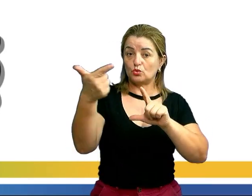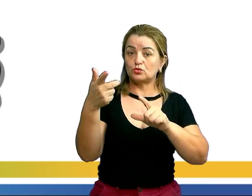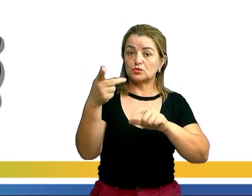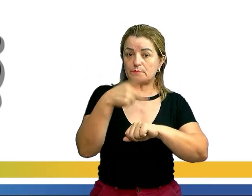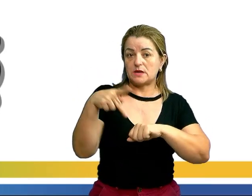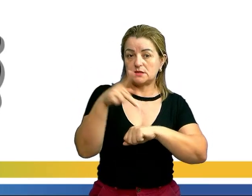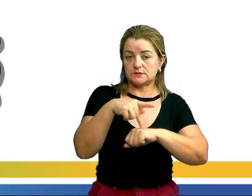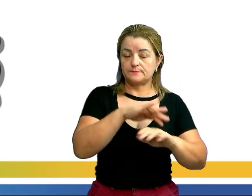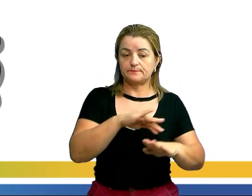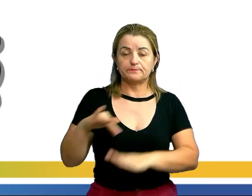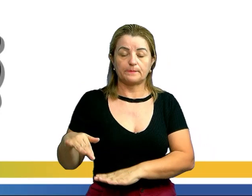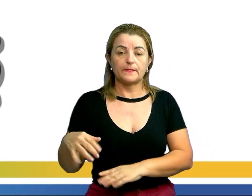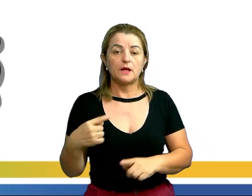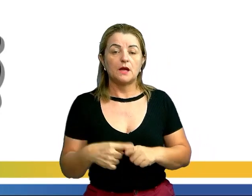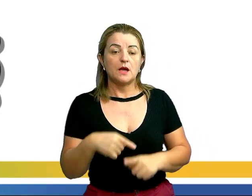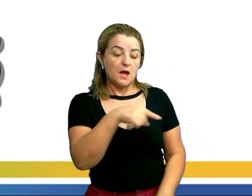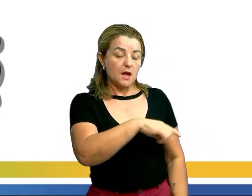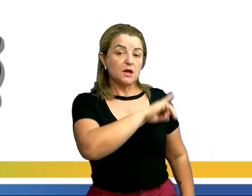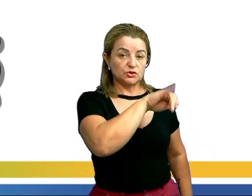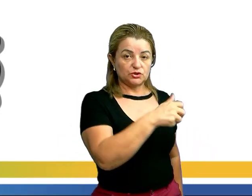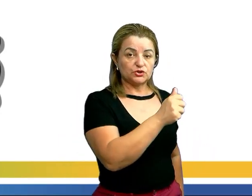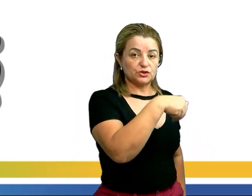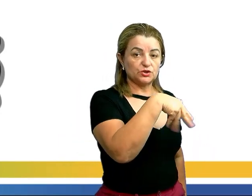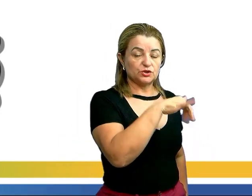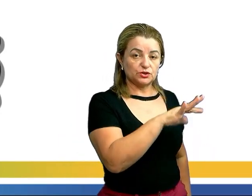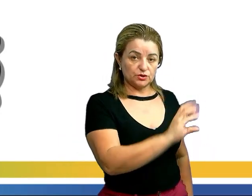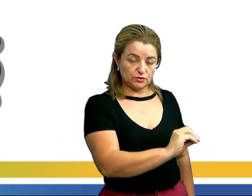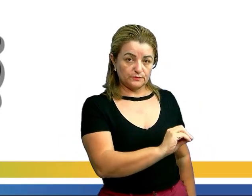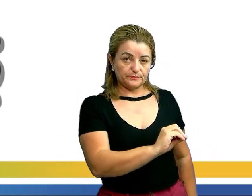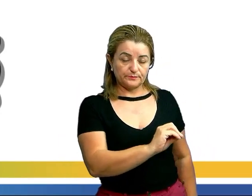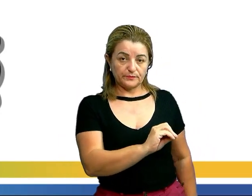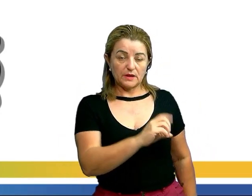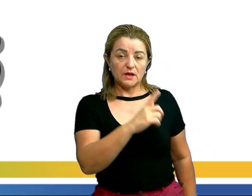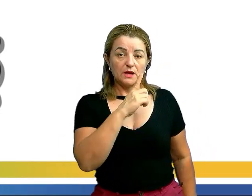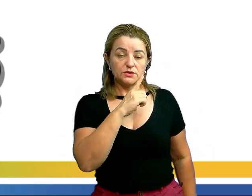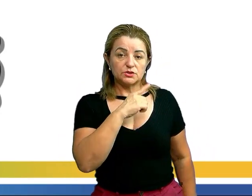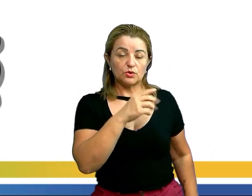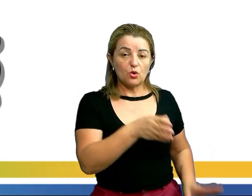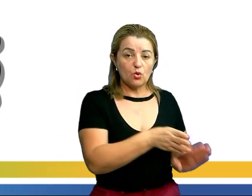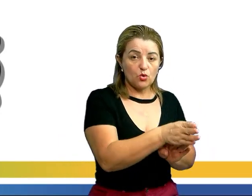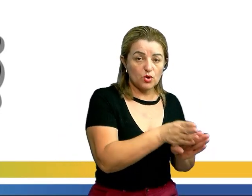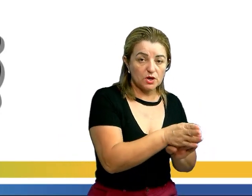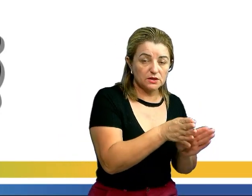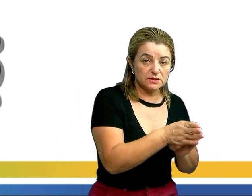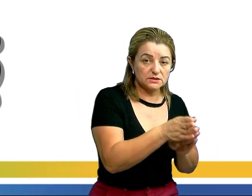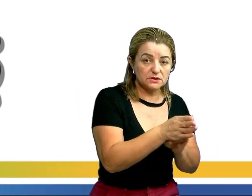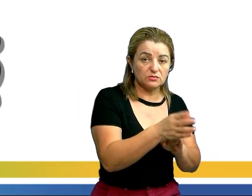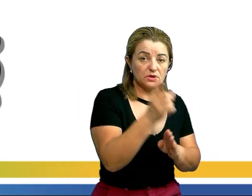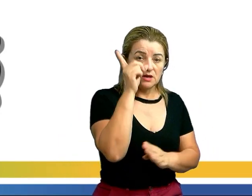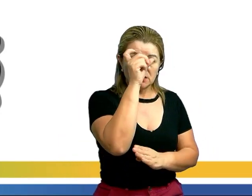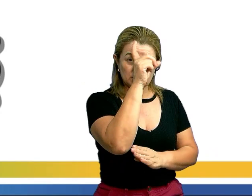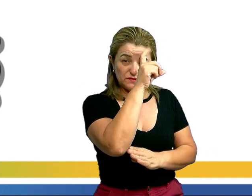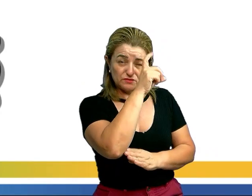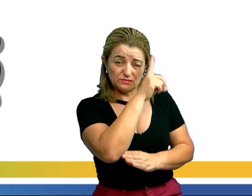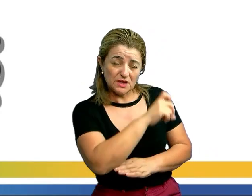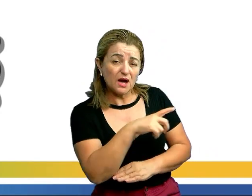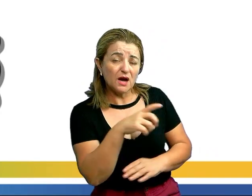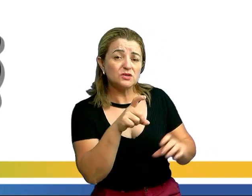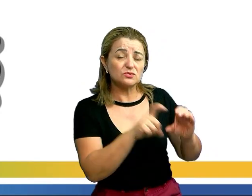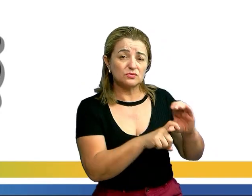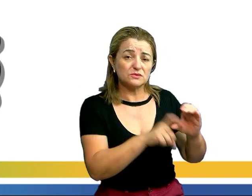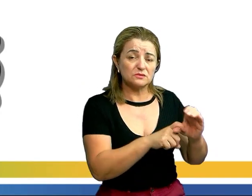economia, porque ele estava sob a orientação da crise no Brasil que o JK deixou com os empréstimos, né? Então,